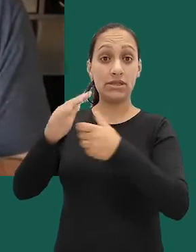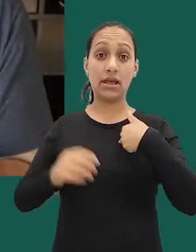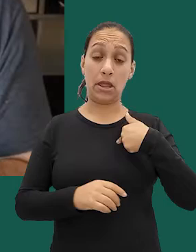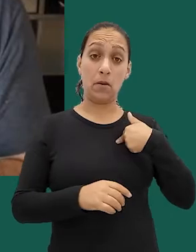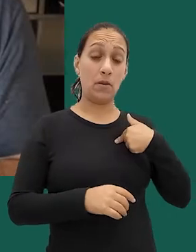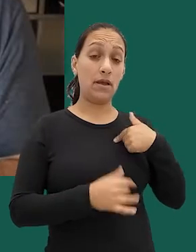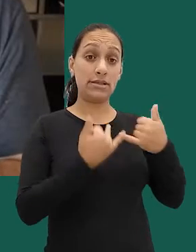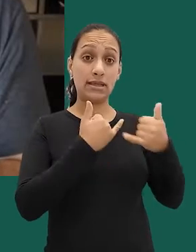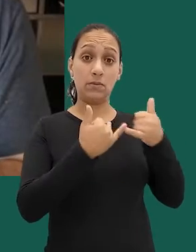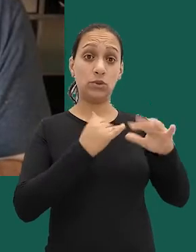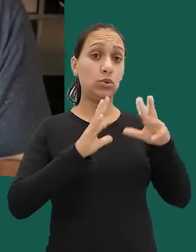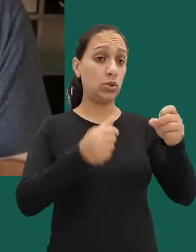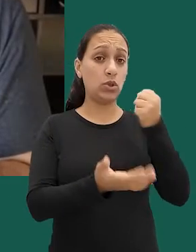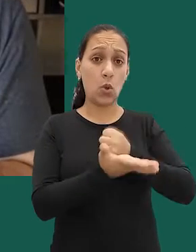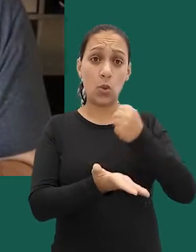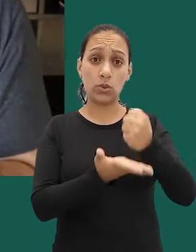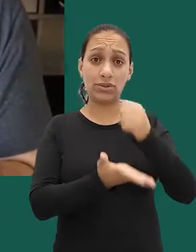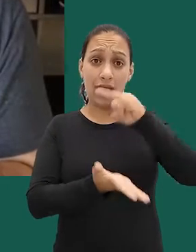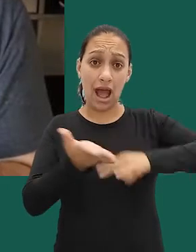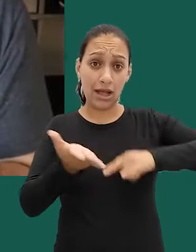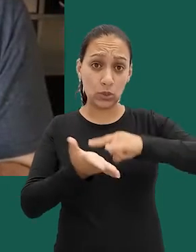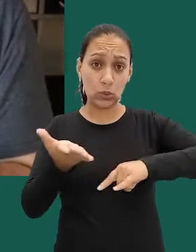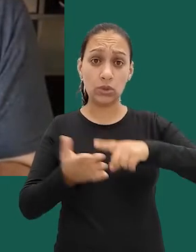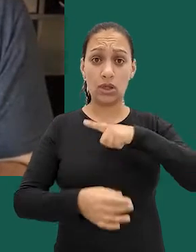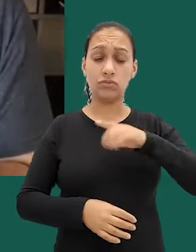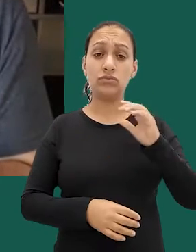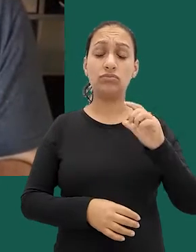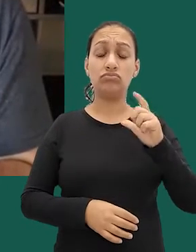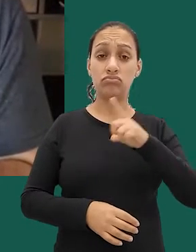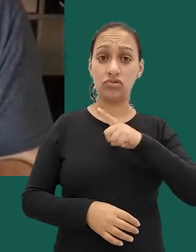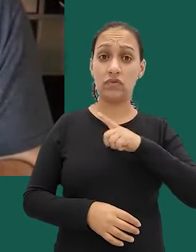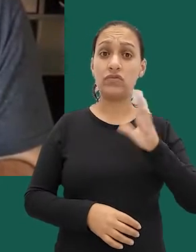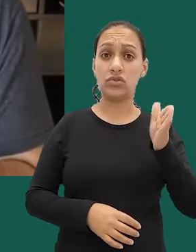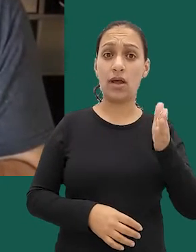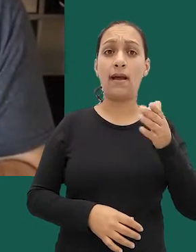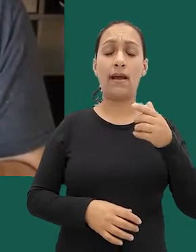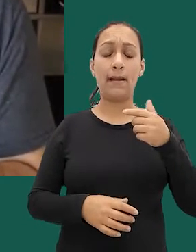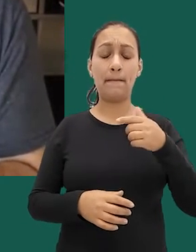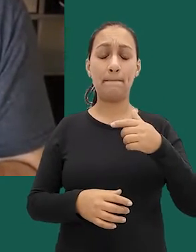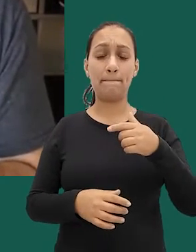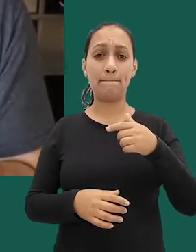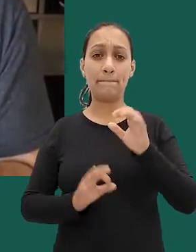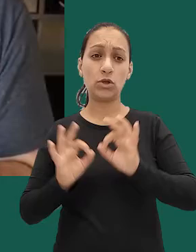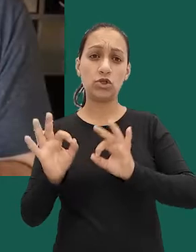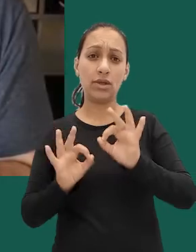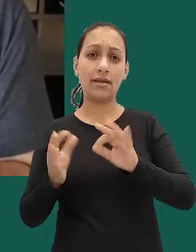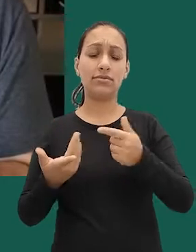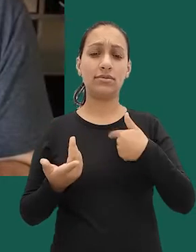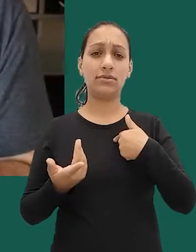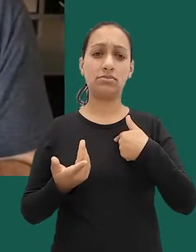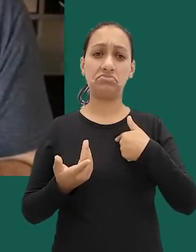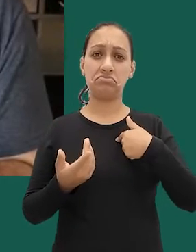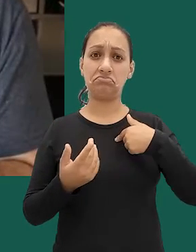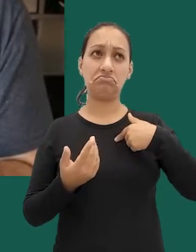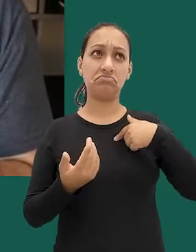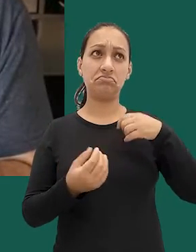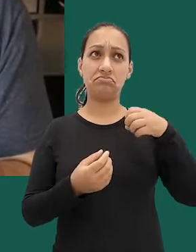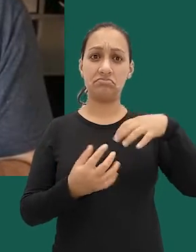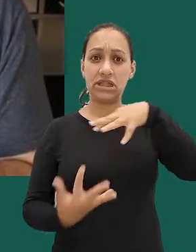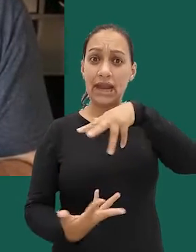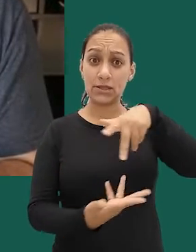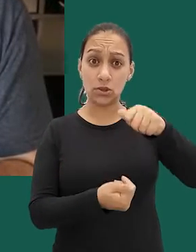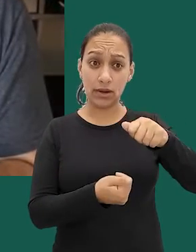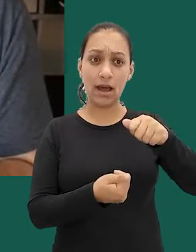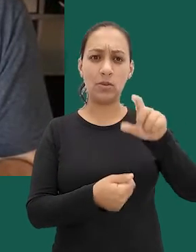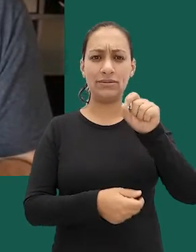que eu tive e projetos com os quais eu trabalhei com escopo internacional nos últimos 10, 12